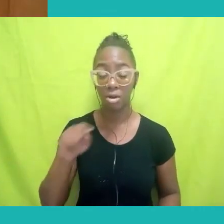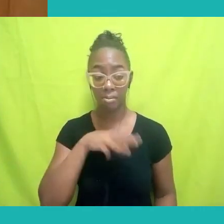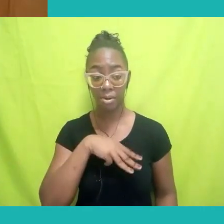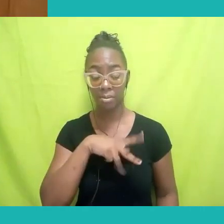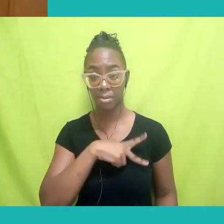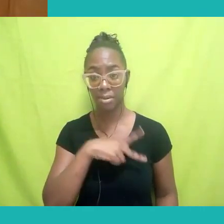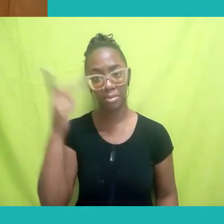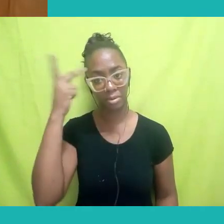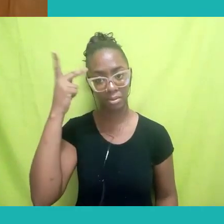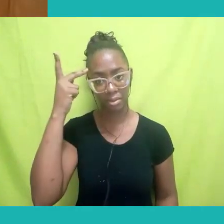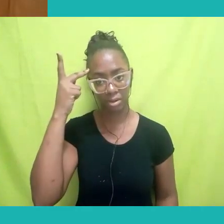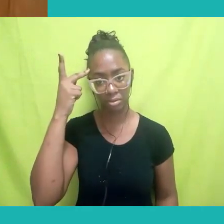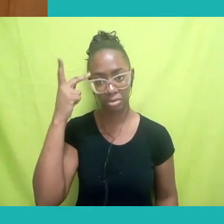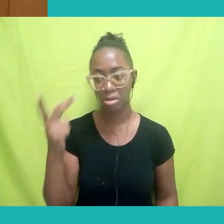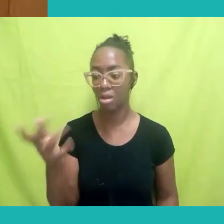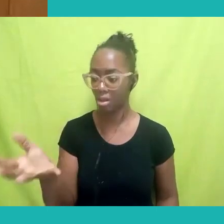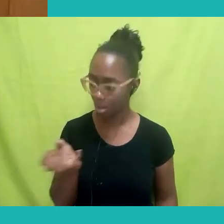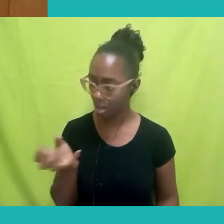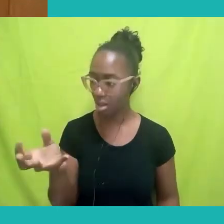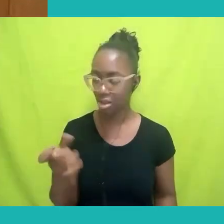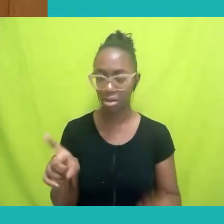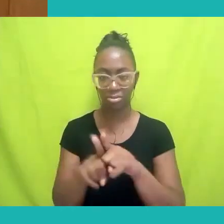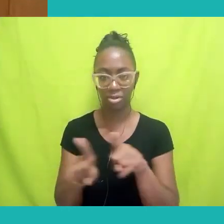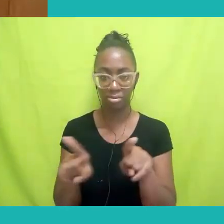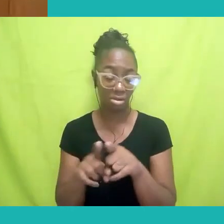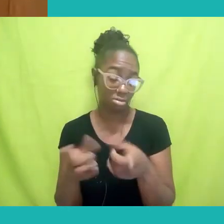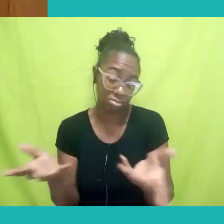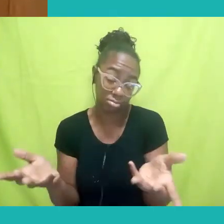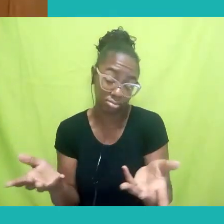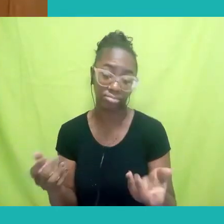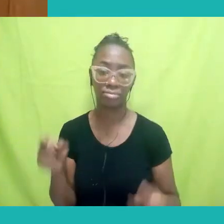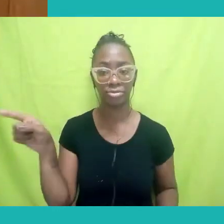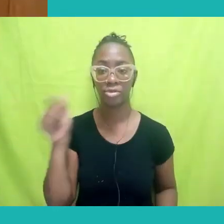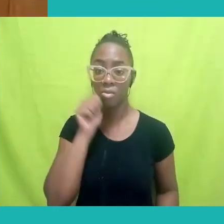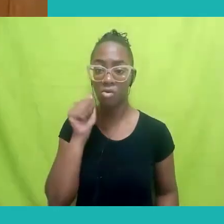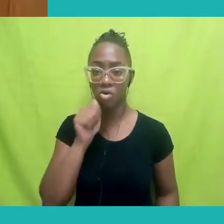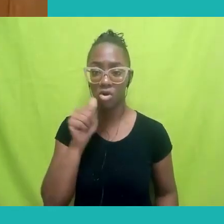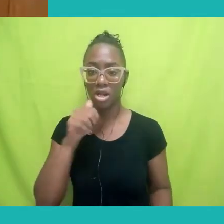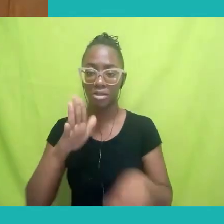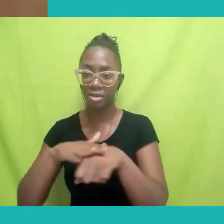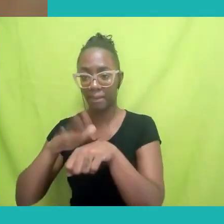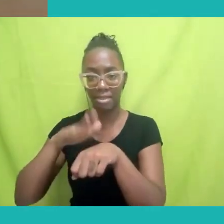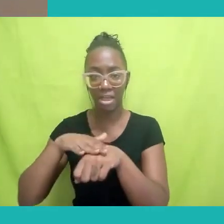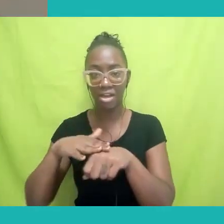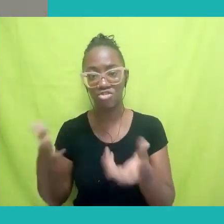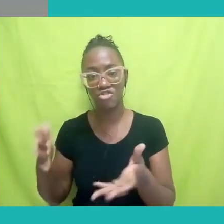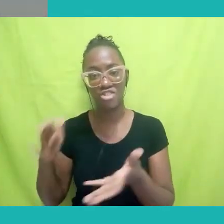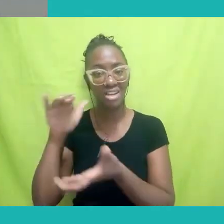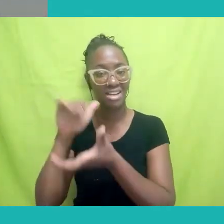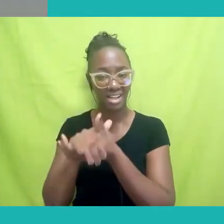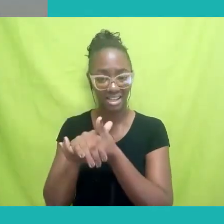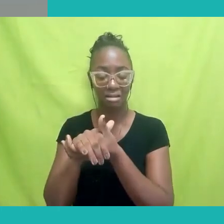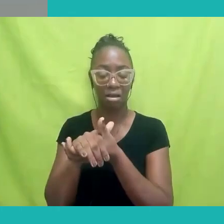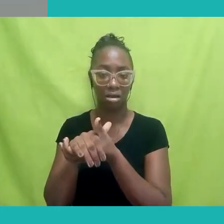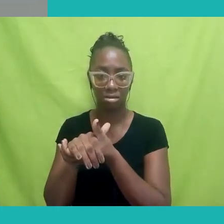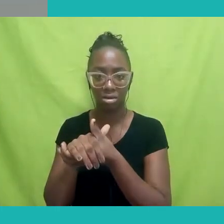Paulo. Então, ela recebe. Também, né, Maite Proença. Ela é uma mulher independente, né? Foi casada com um